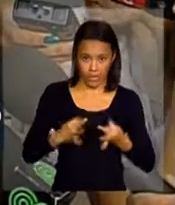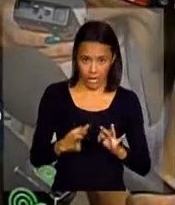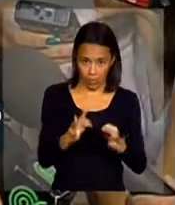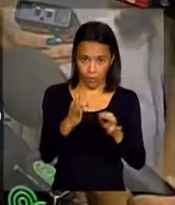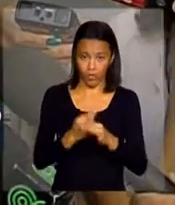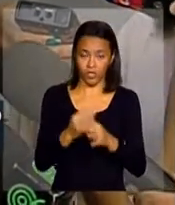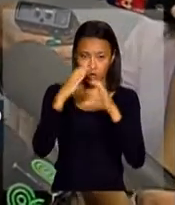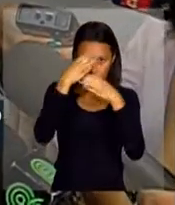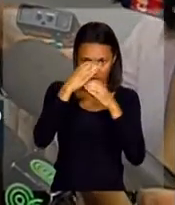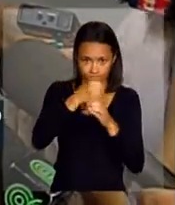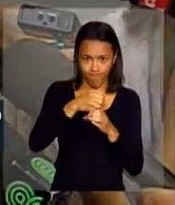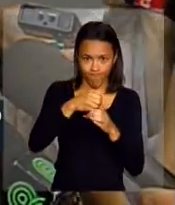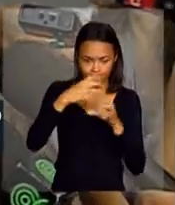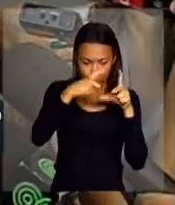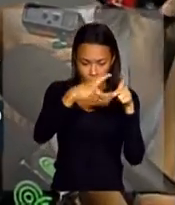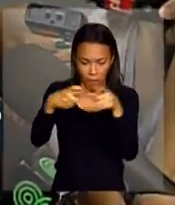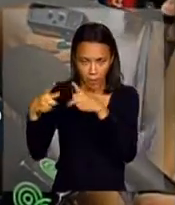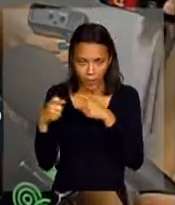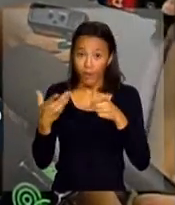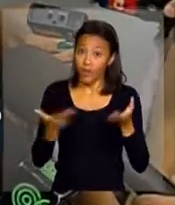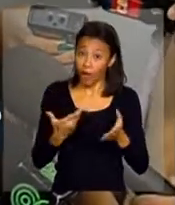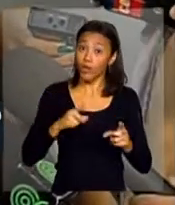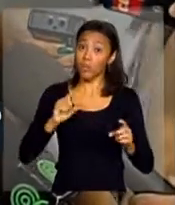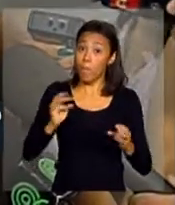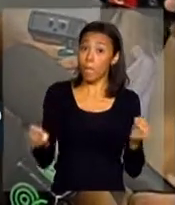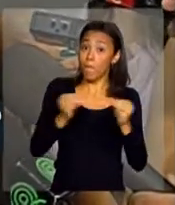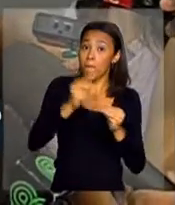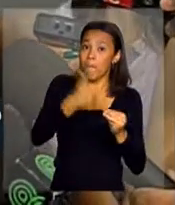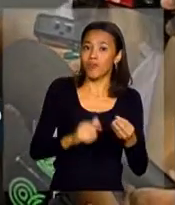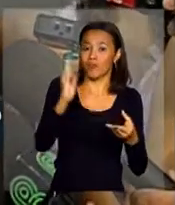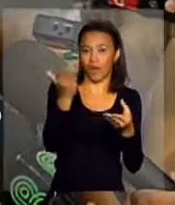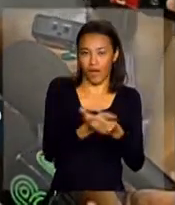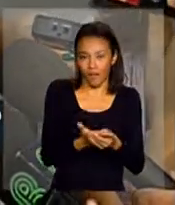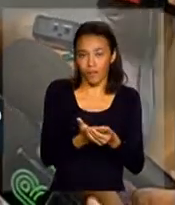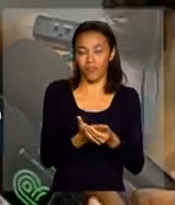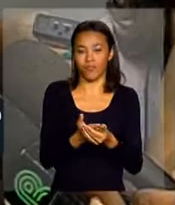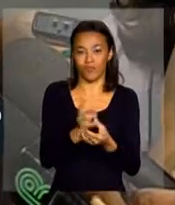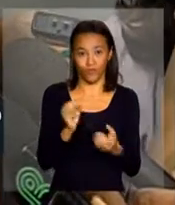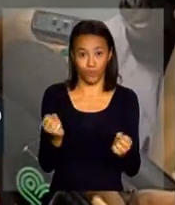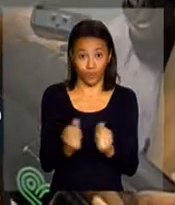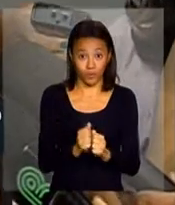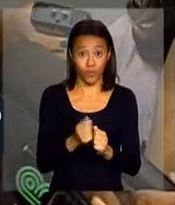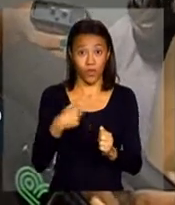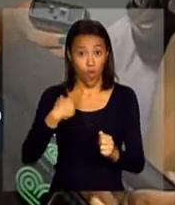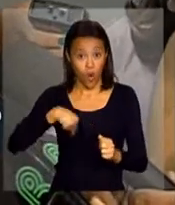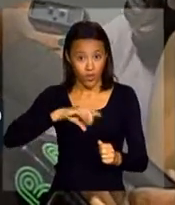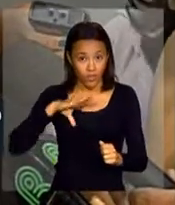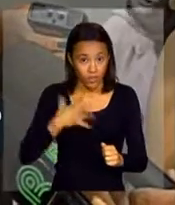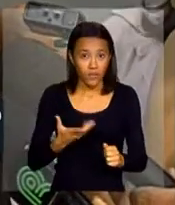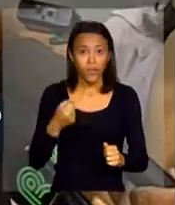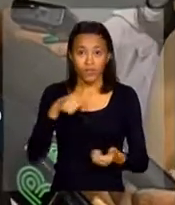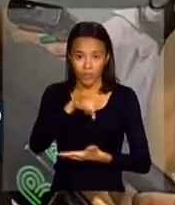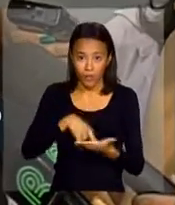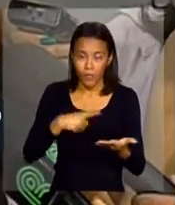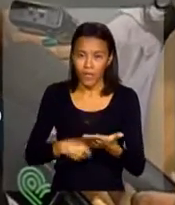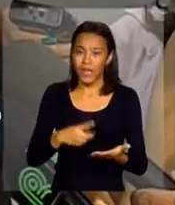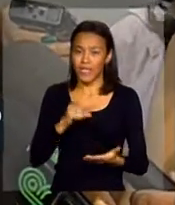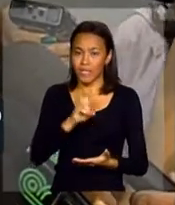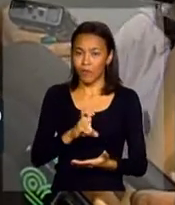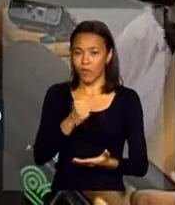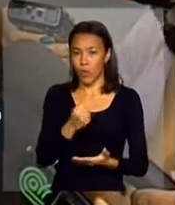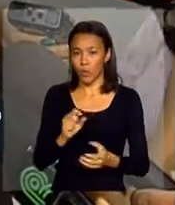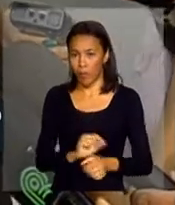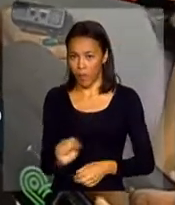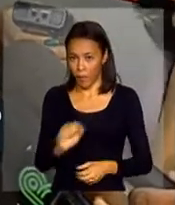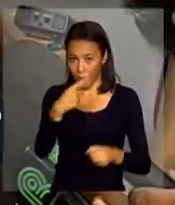esse pacto de moratória, e agora com o cadastro ambiental rural, quer dizer, o nosso desafio em relação à moratória também é nesses 58 municípios